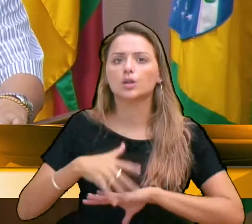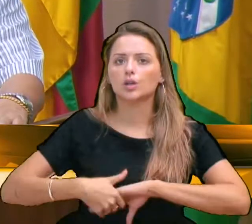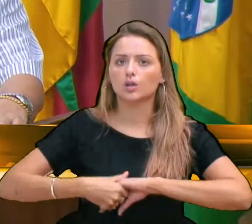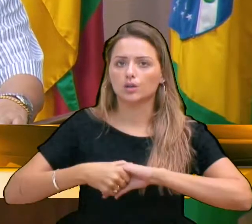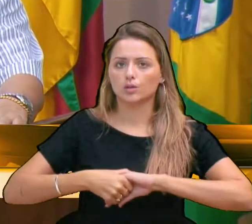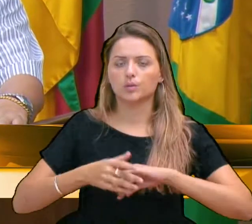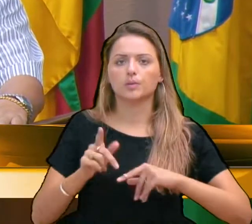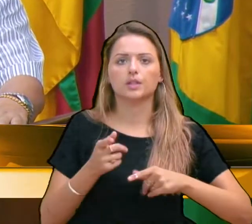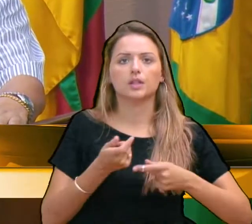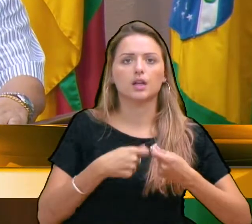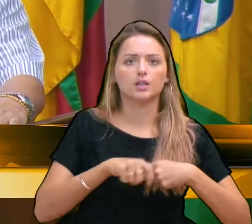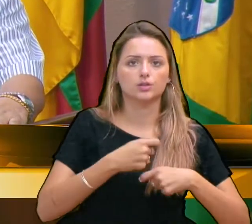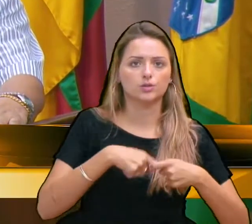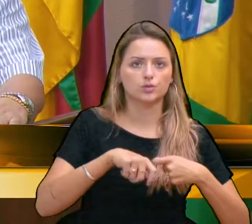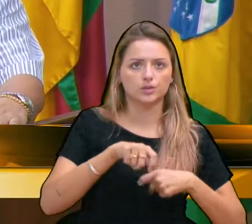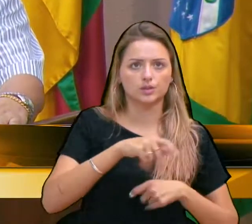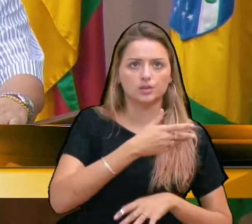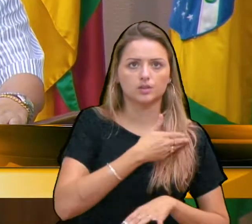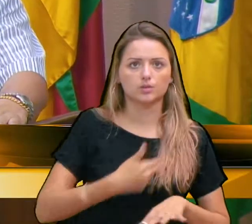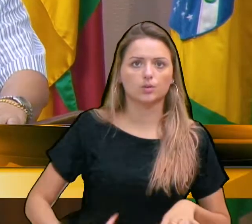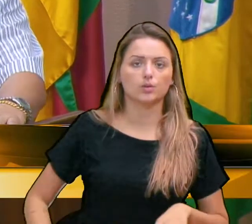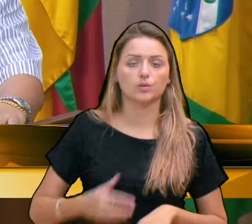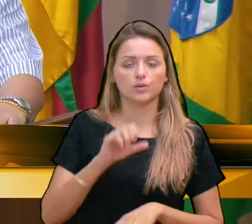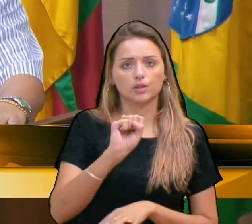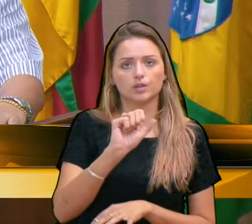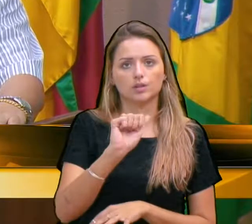administração, especialmente a direção do SAMAI,